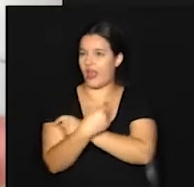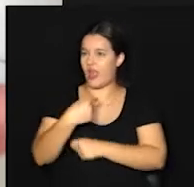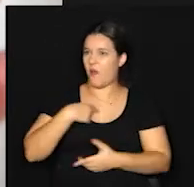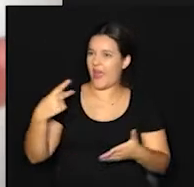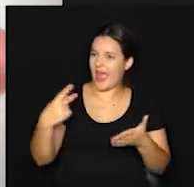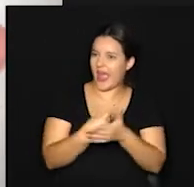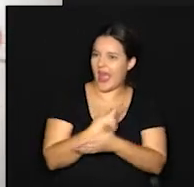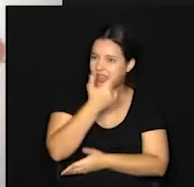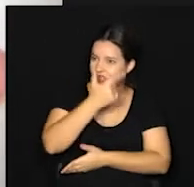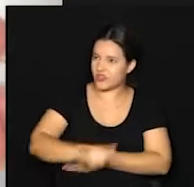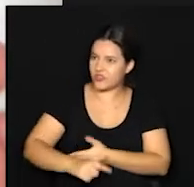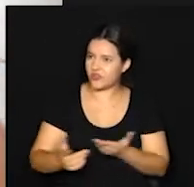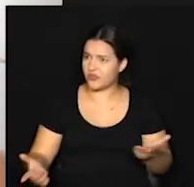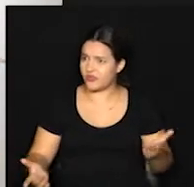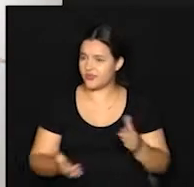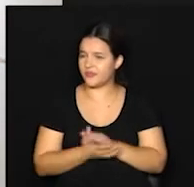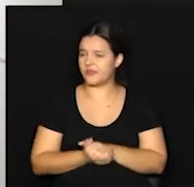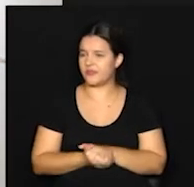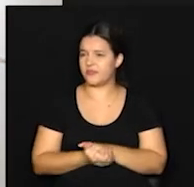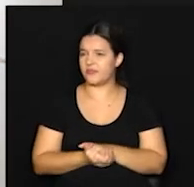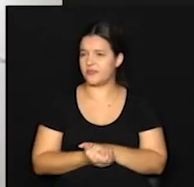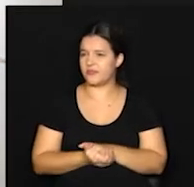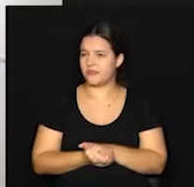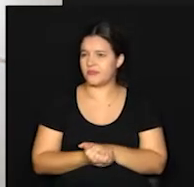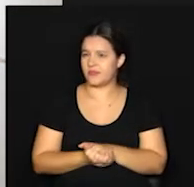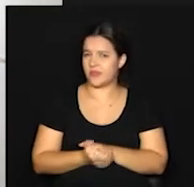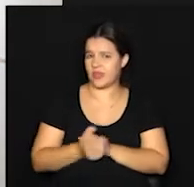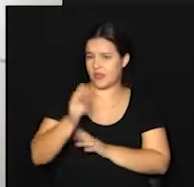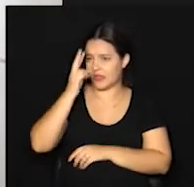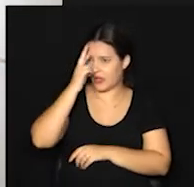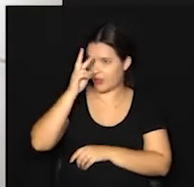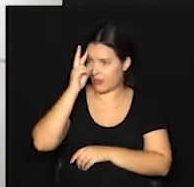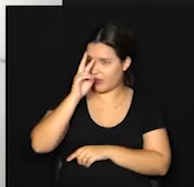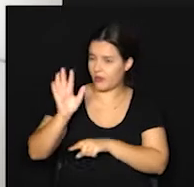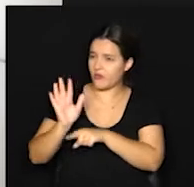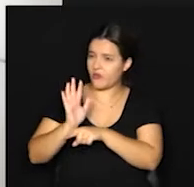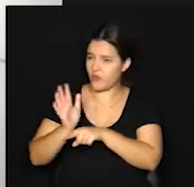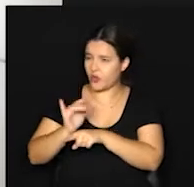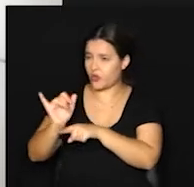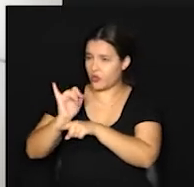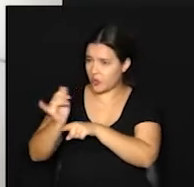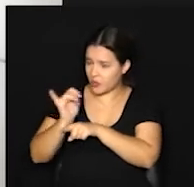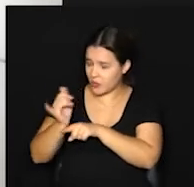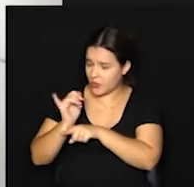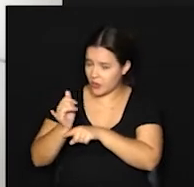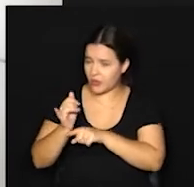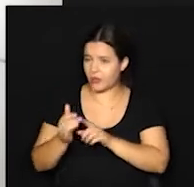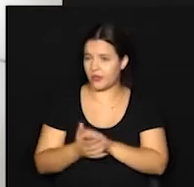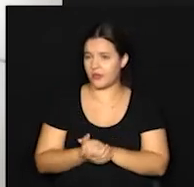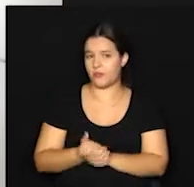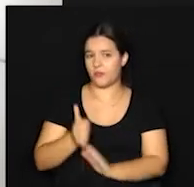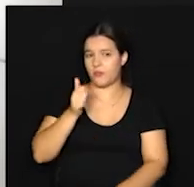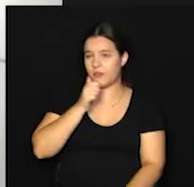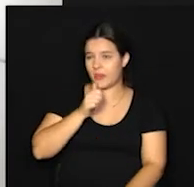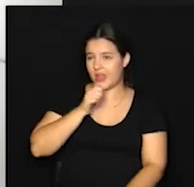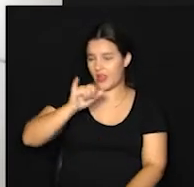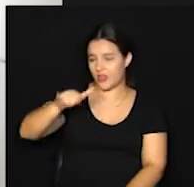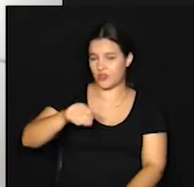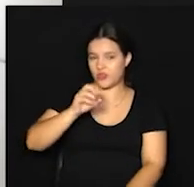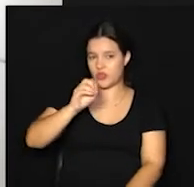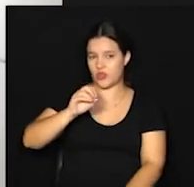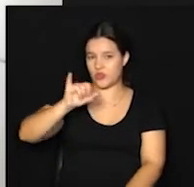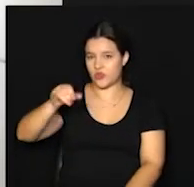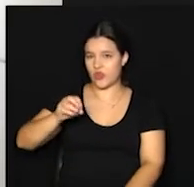Então, assim, e aí eu lembro de um vídeo de uma youtuber, que era a Jojo, que eu vi